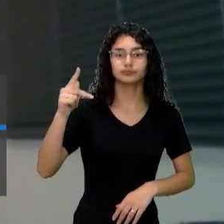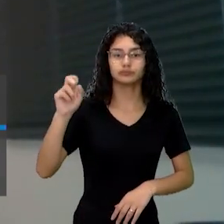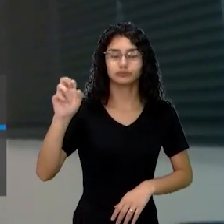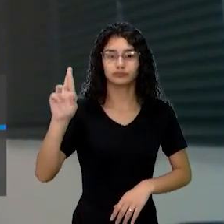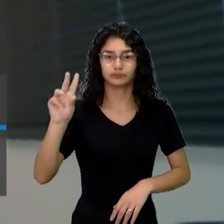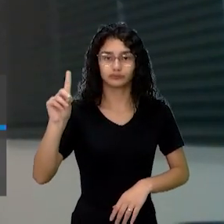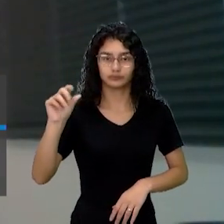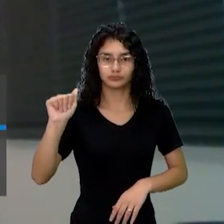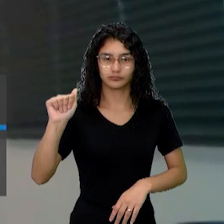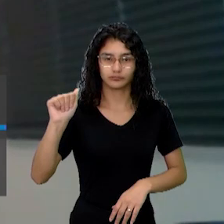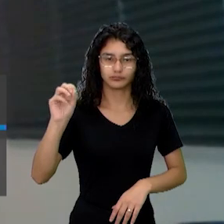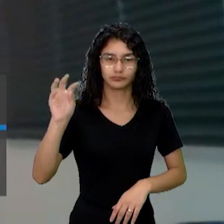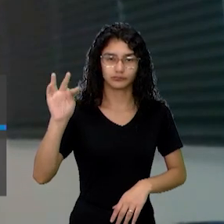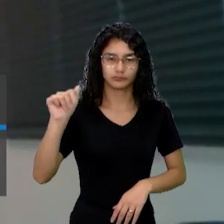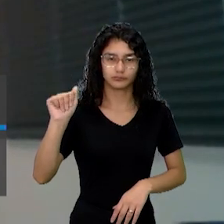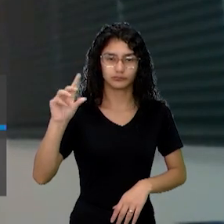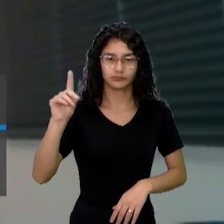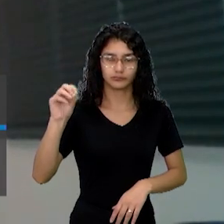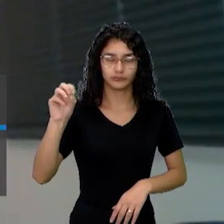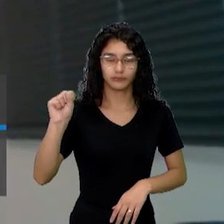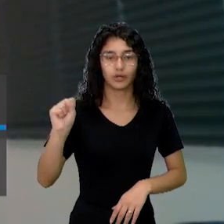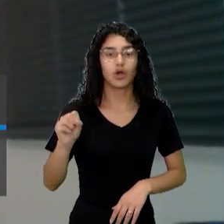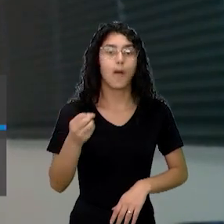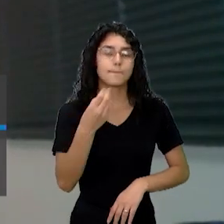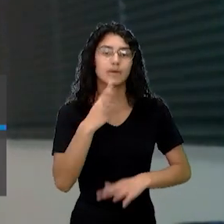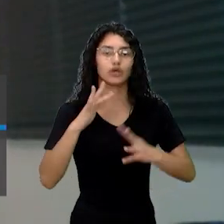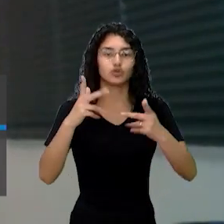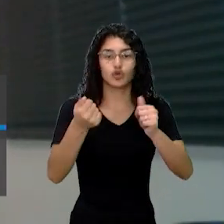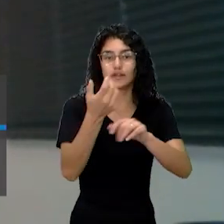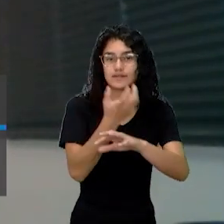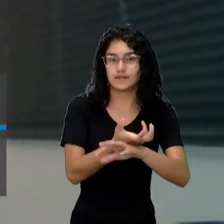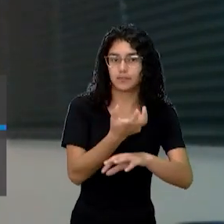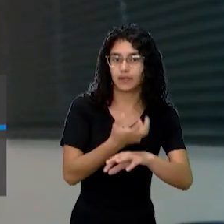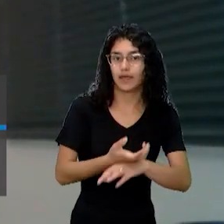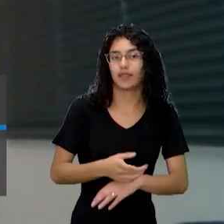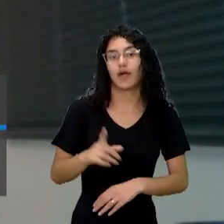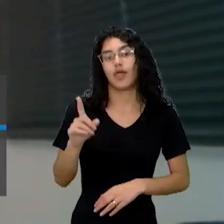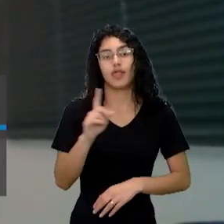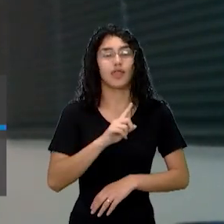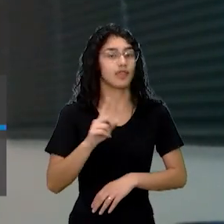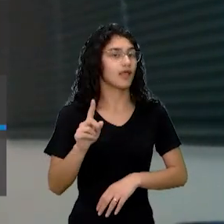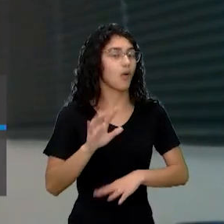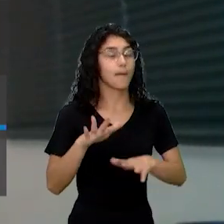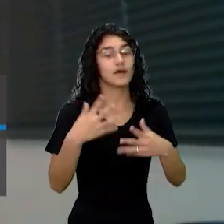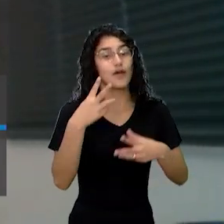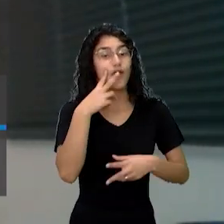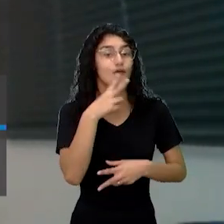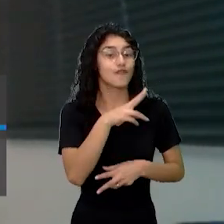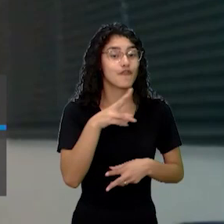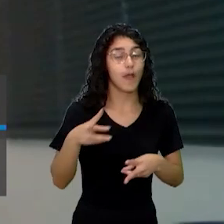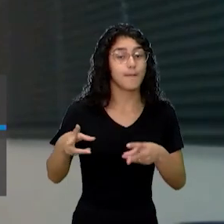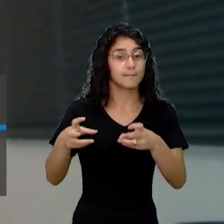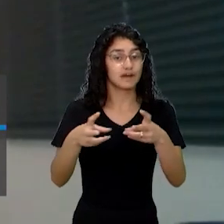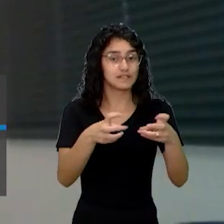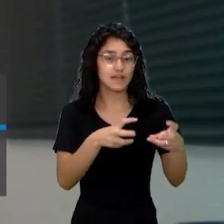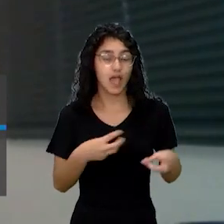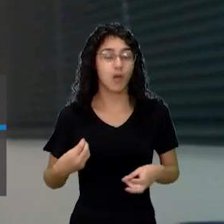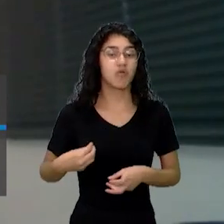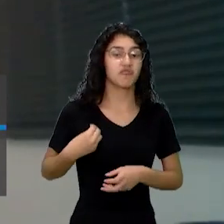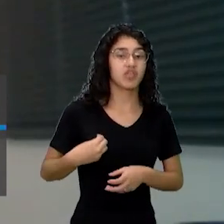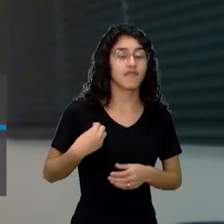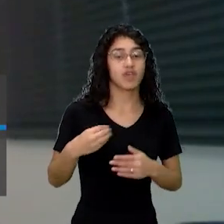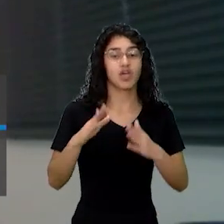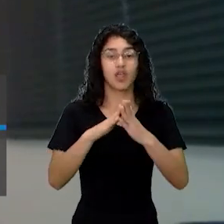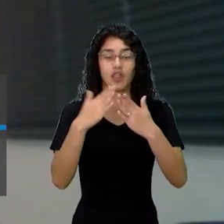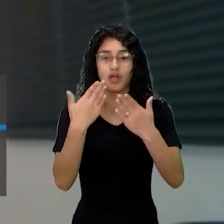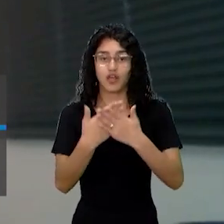as matérias, ou que são bons em tudo. E quando a gente vê a nossa realidade, né, quando a gente se depara com o